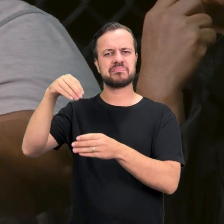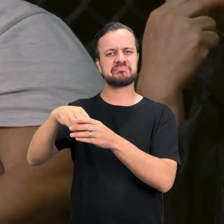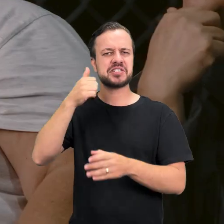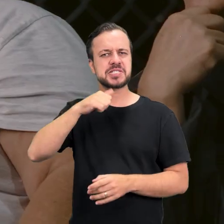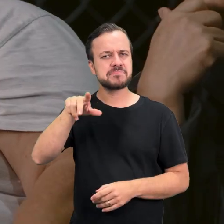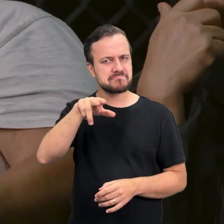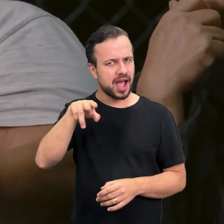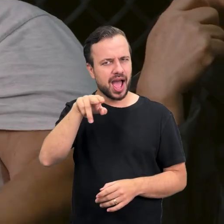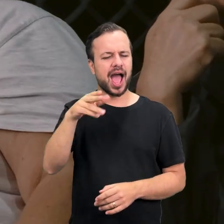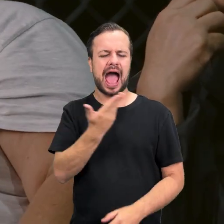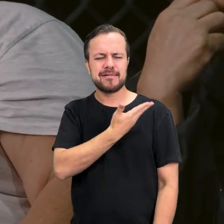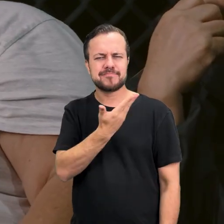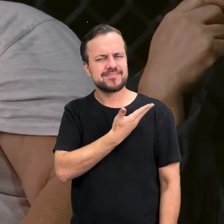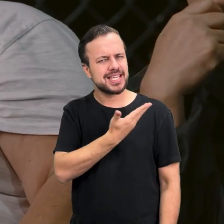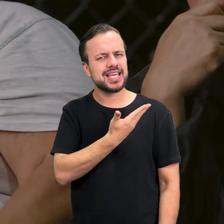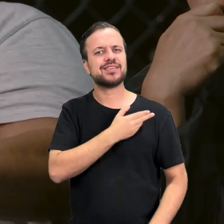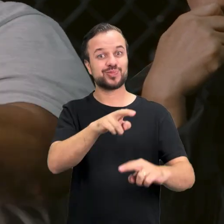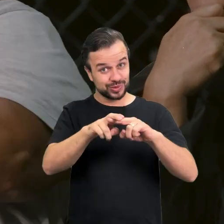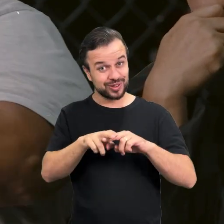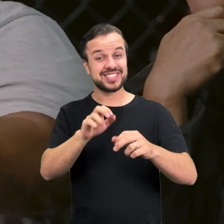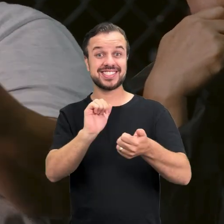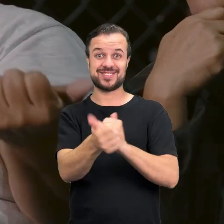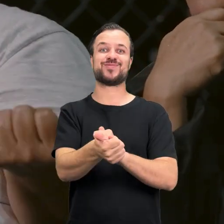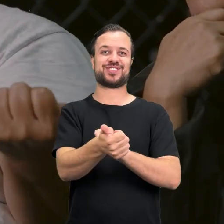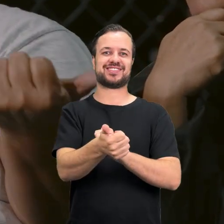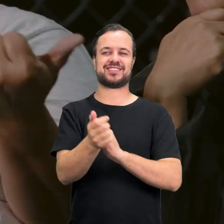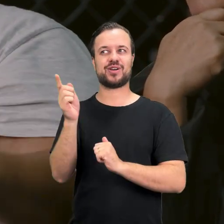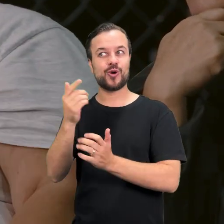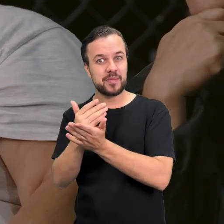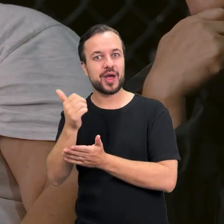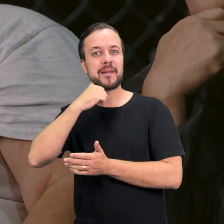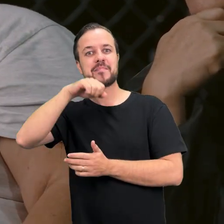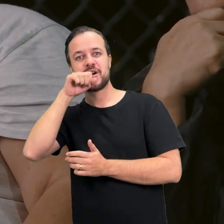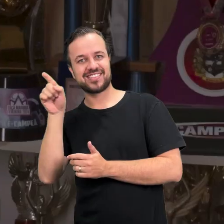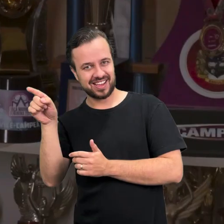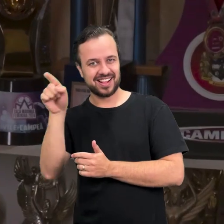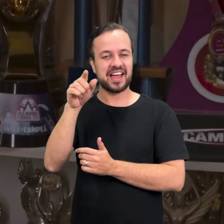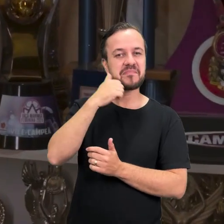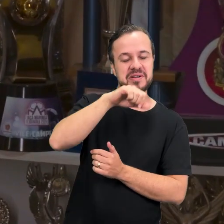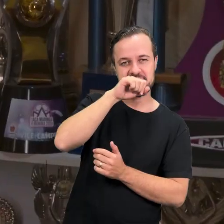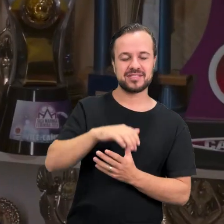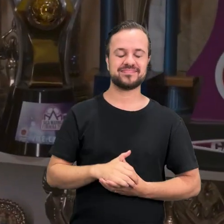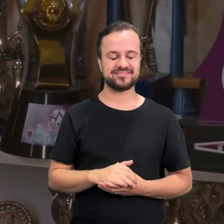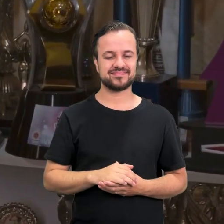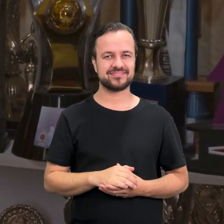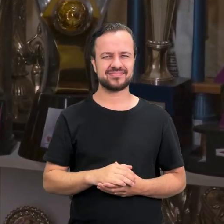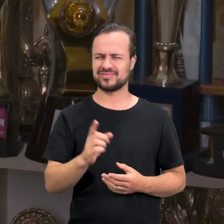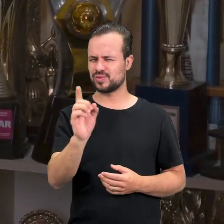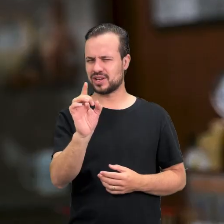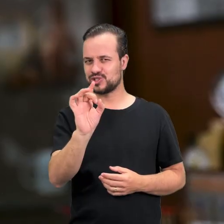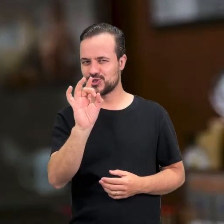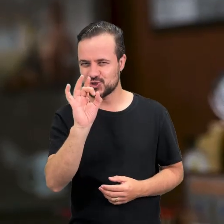e são muito amigas pelo futebol. Que começou junto, que a mãe da Mayumi também jogou bola. Porque o que ficou não foram